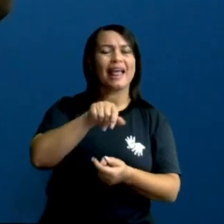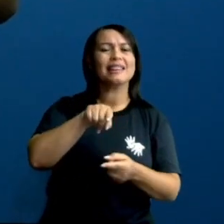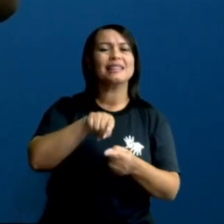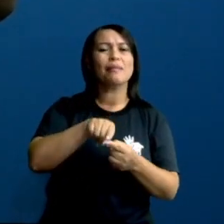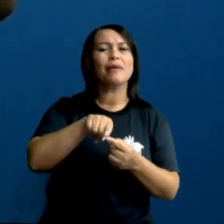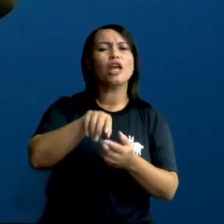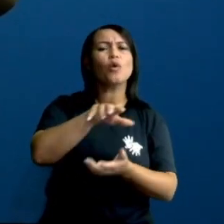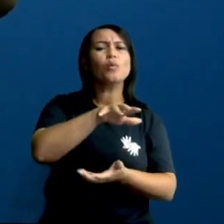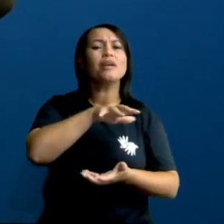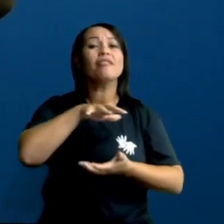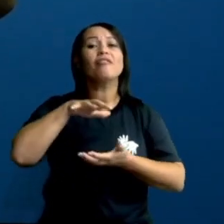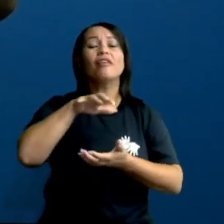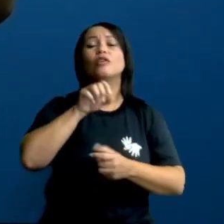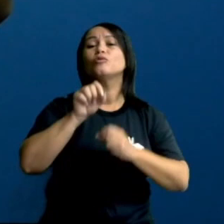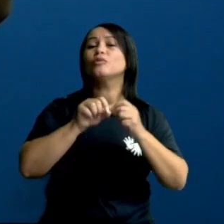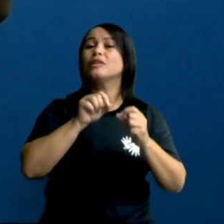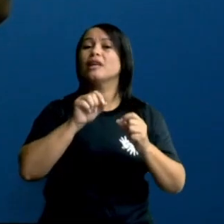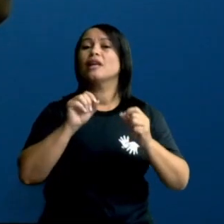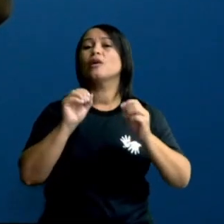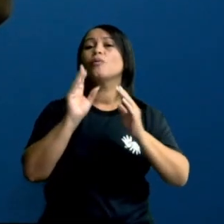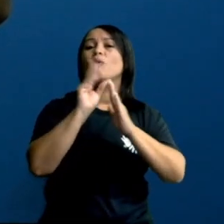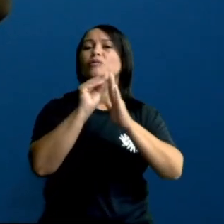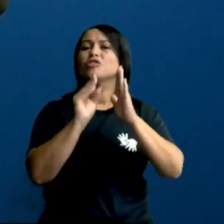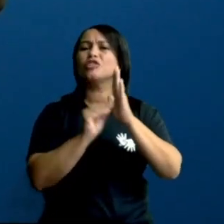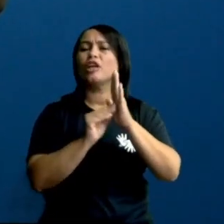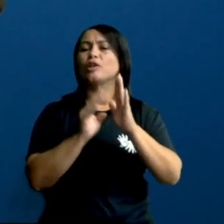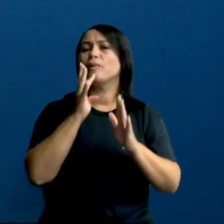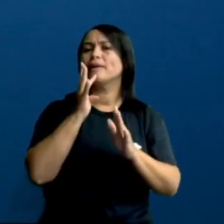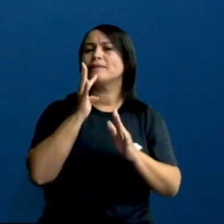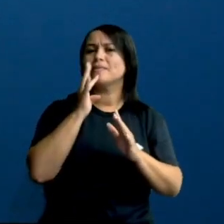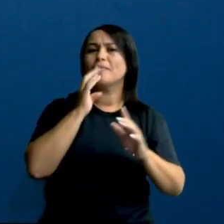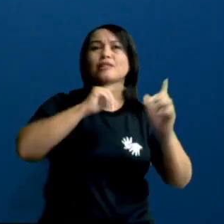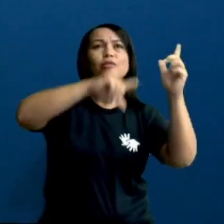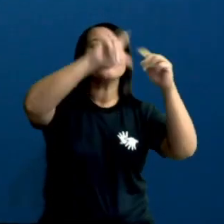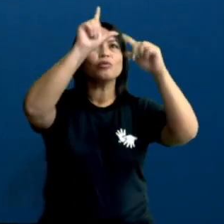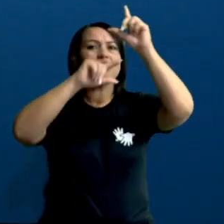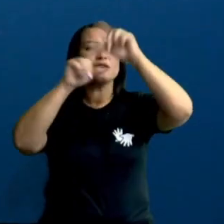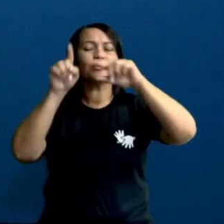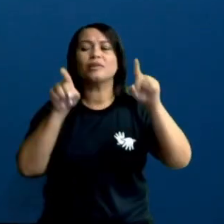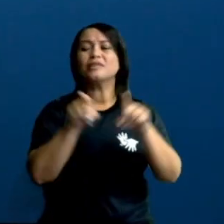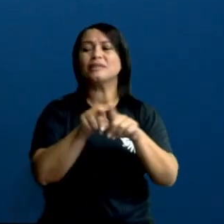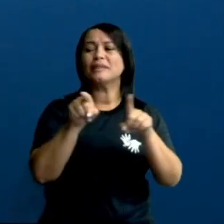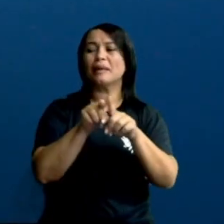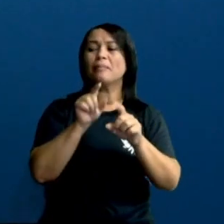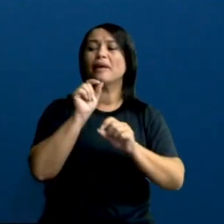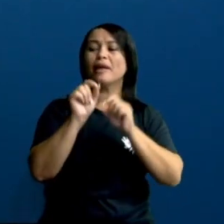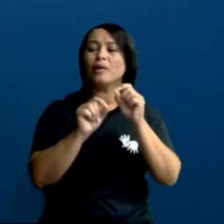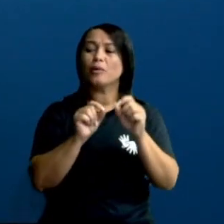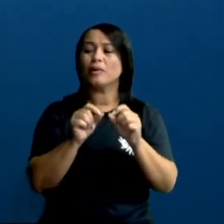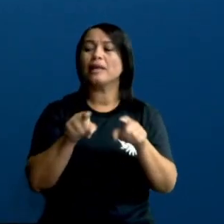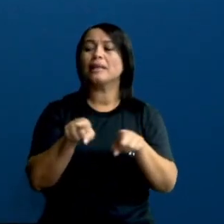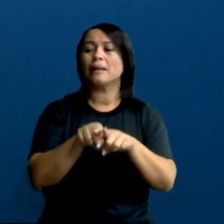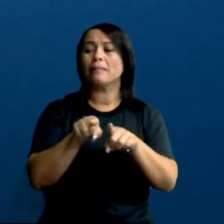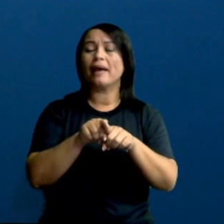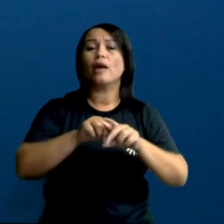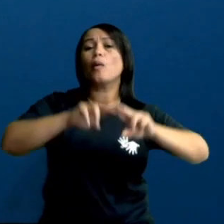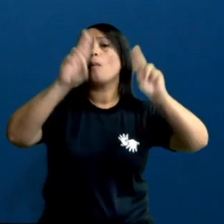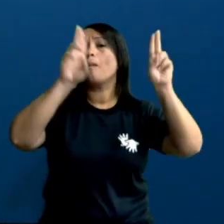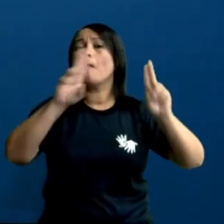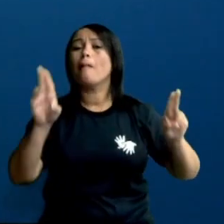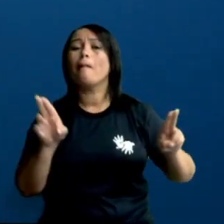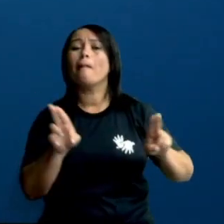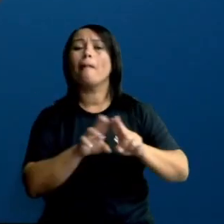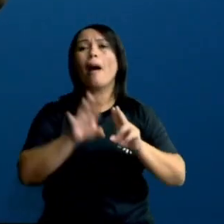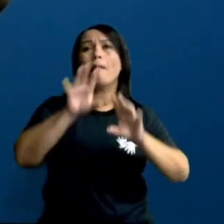de conhecimento será as constelações e mapas celestes. Nós iremos trabalhar a habilidade de número 10